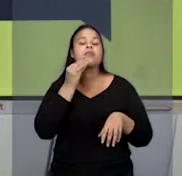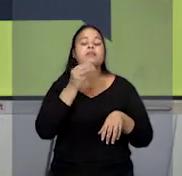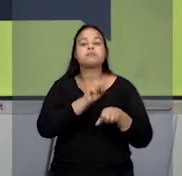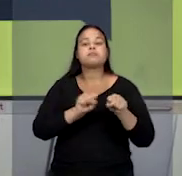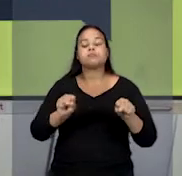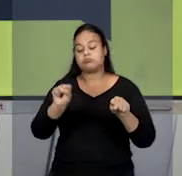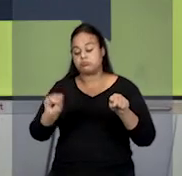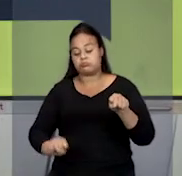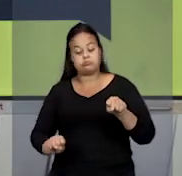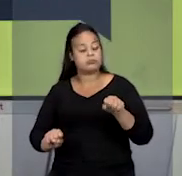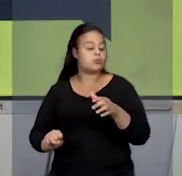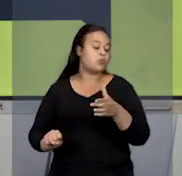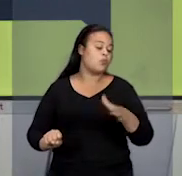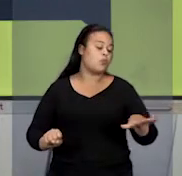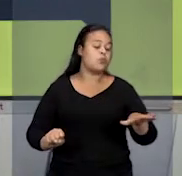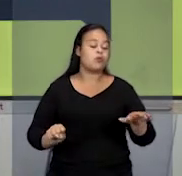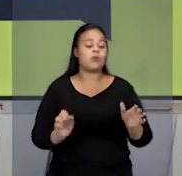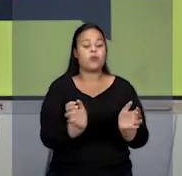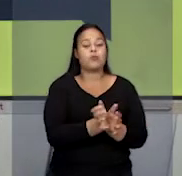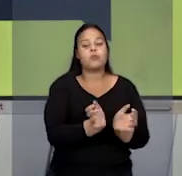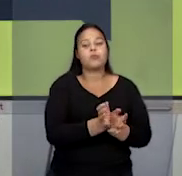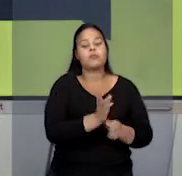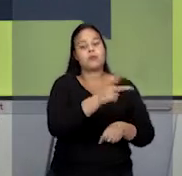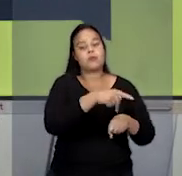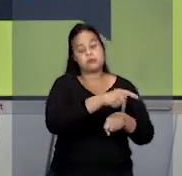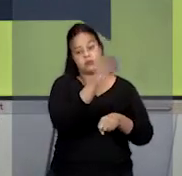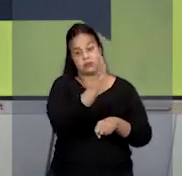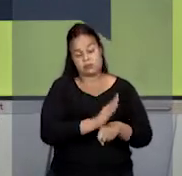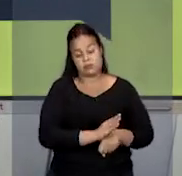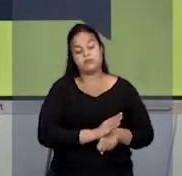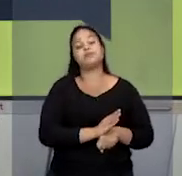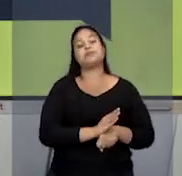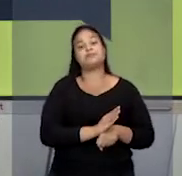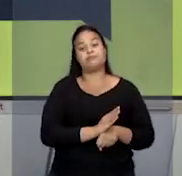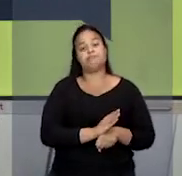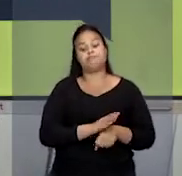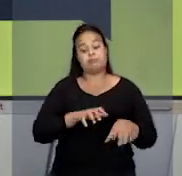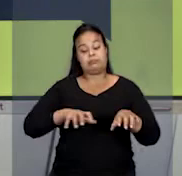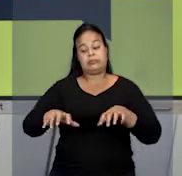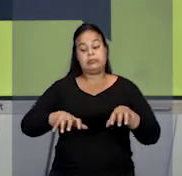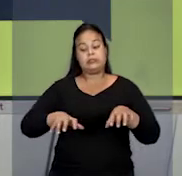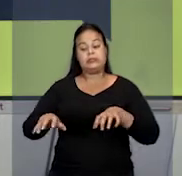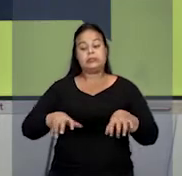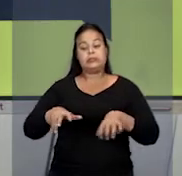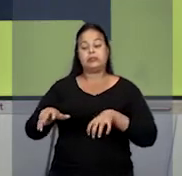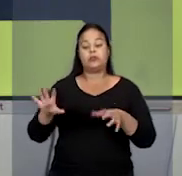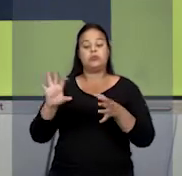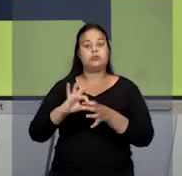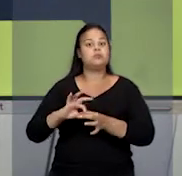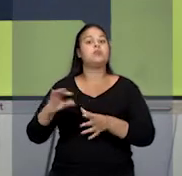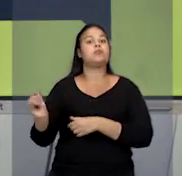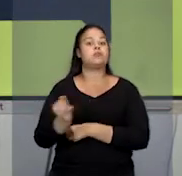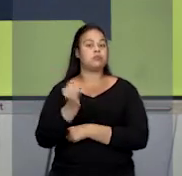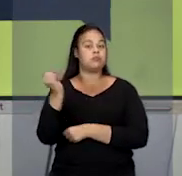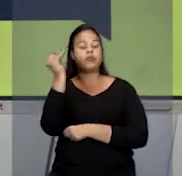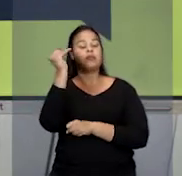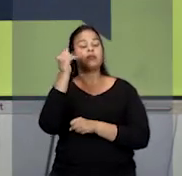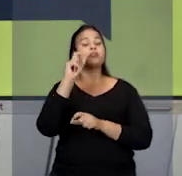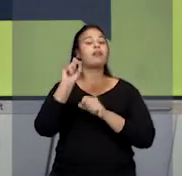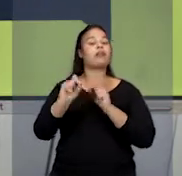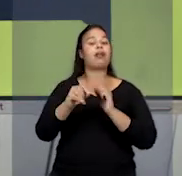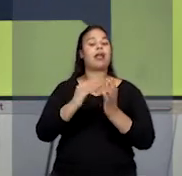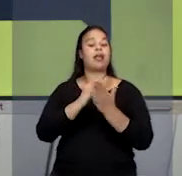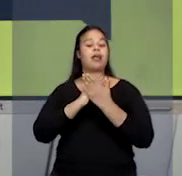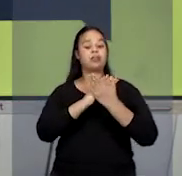ali do restante do Brasil. Esse movimento ele é tão importante que que quem ajuda,